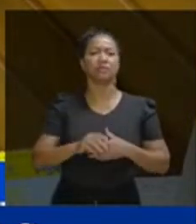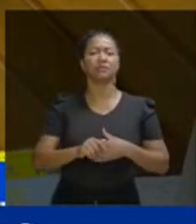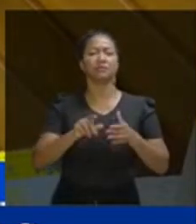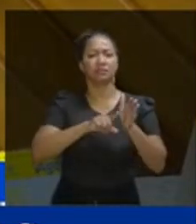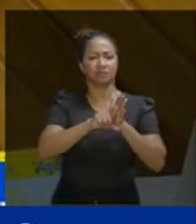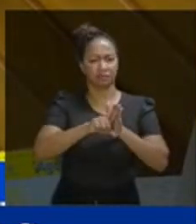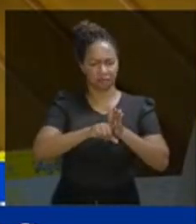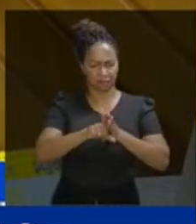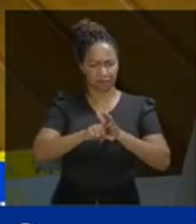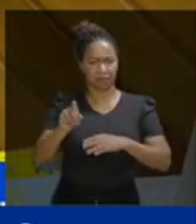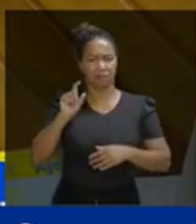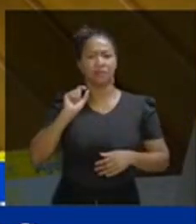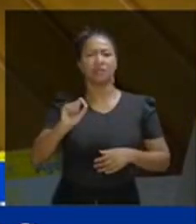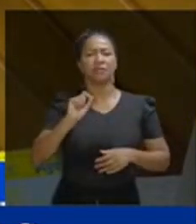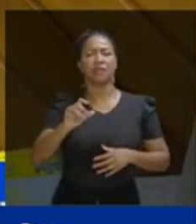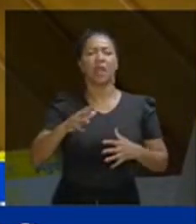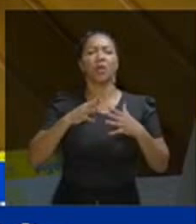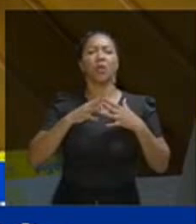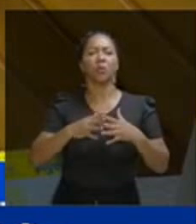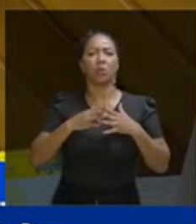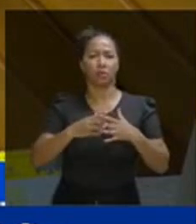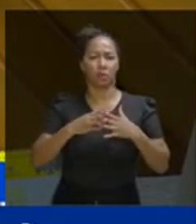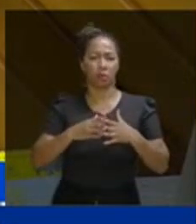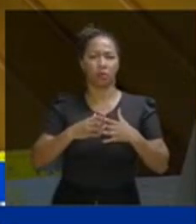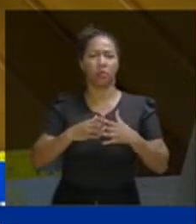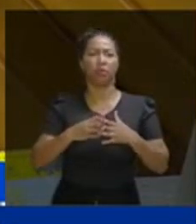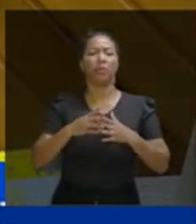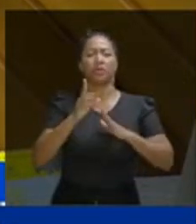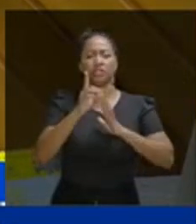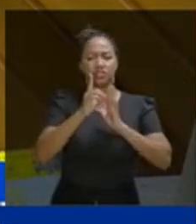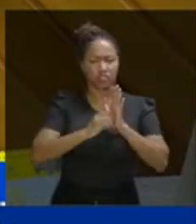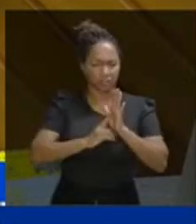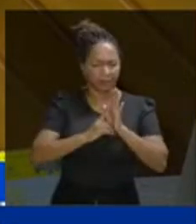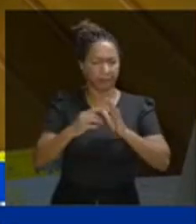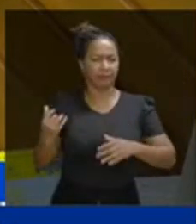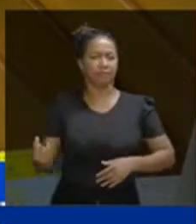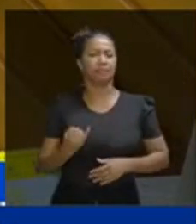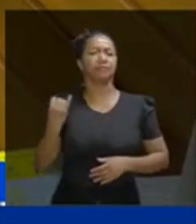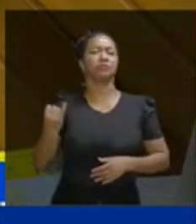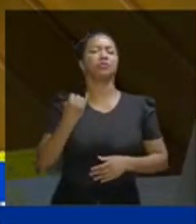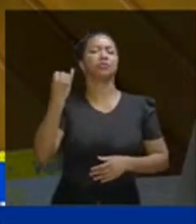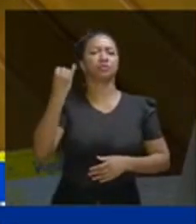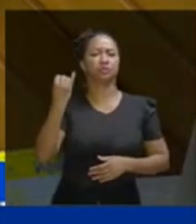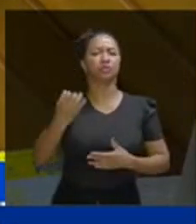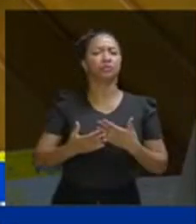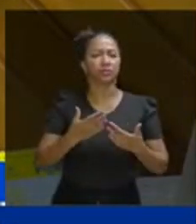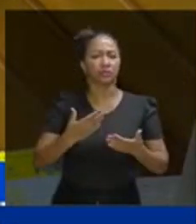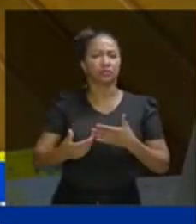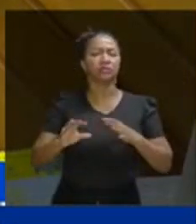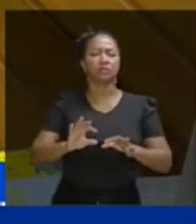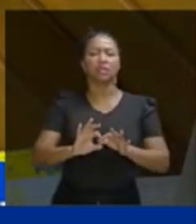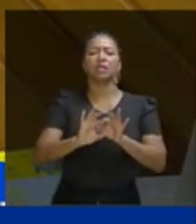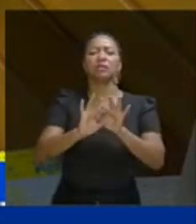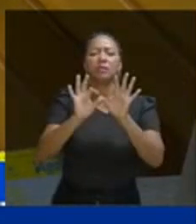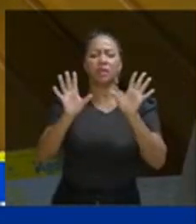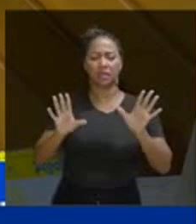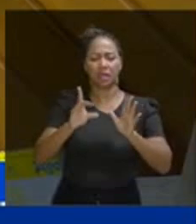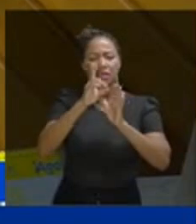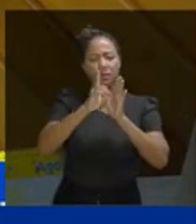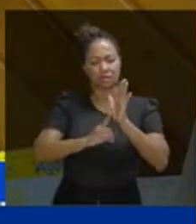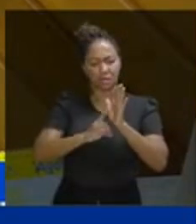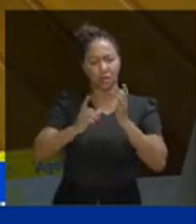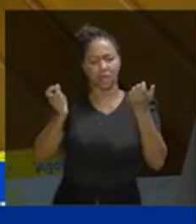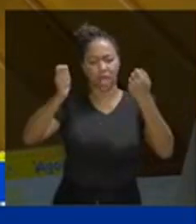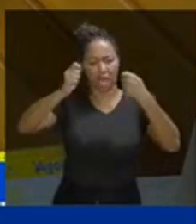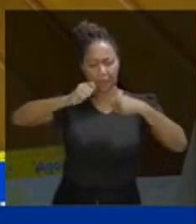verifica na espécie é um conflito entre direitos fundamentais, quais sejam o direito à liberdade, a